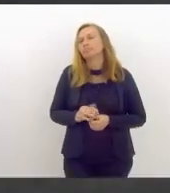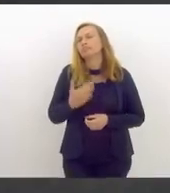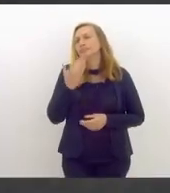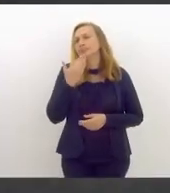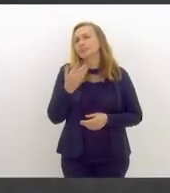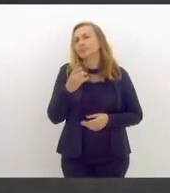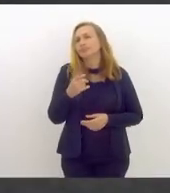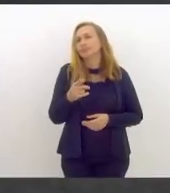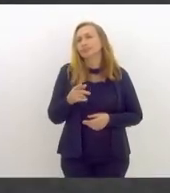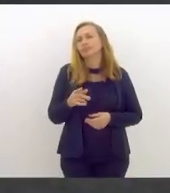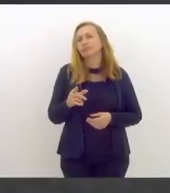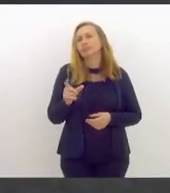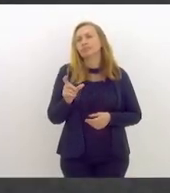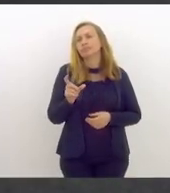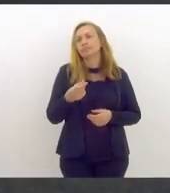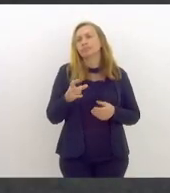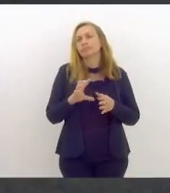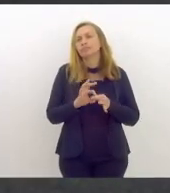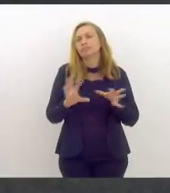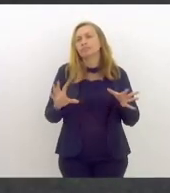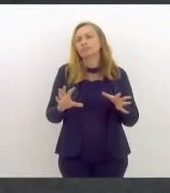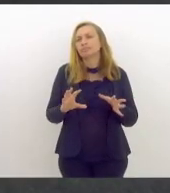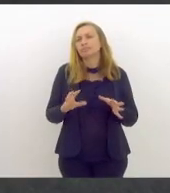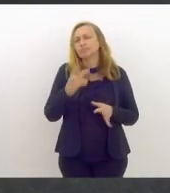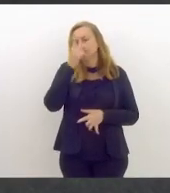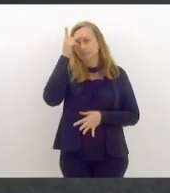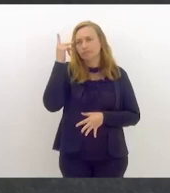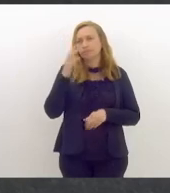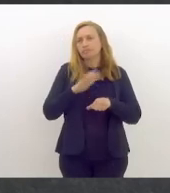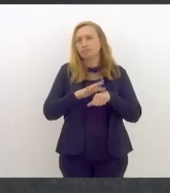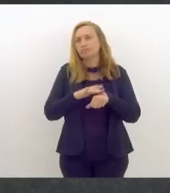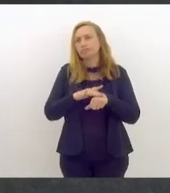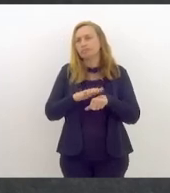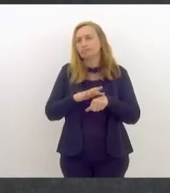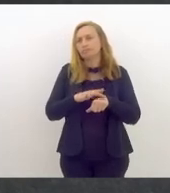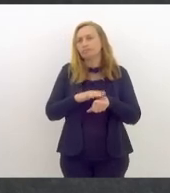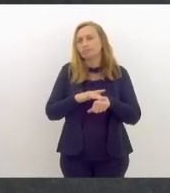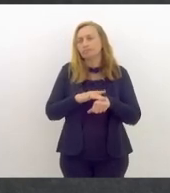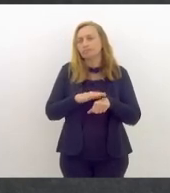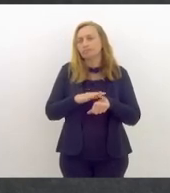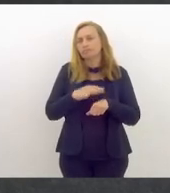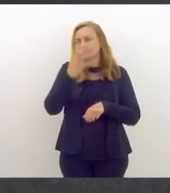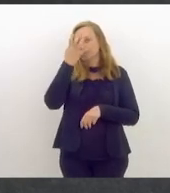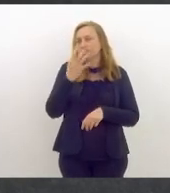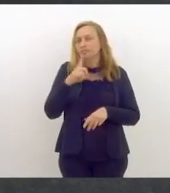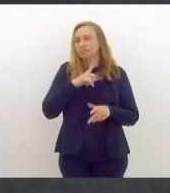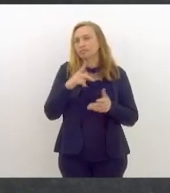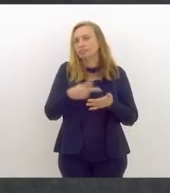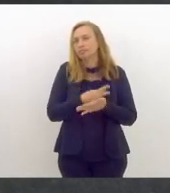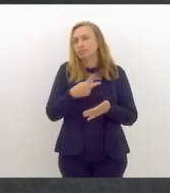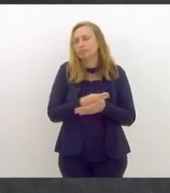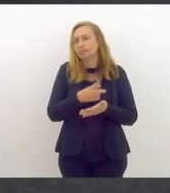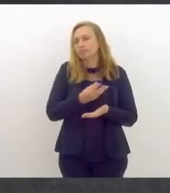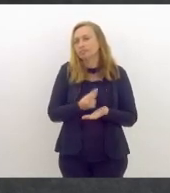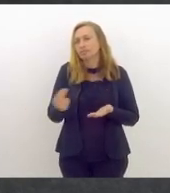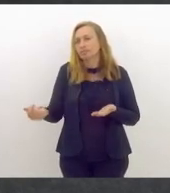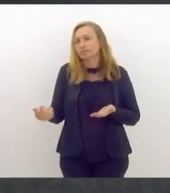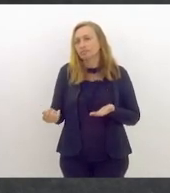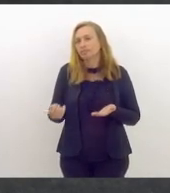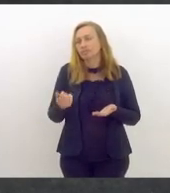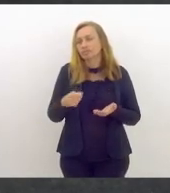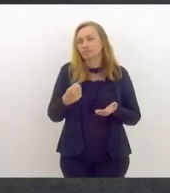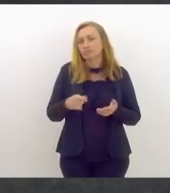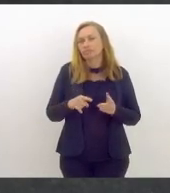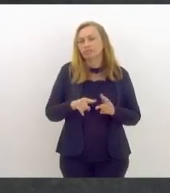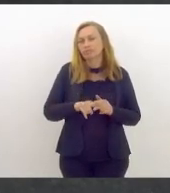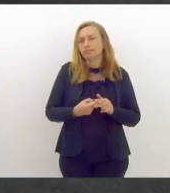pedido, aquele passe livre para equiparar das pessoas com doenças crônicas, que houve um erro e ele saiu com erro, a gente tem que votar